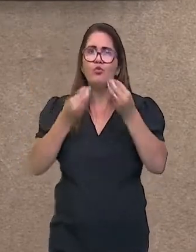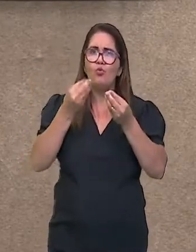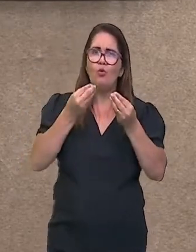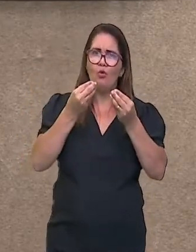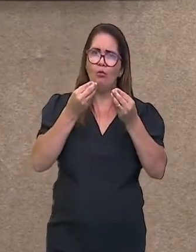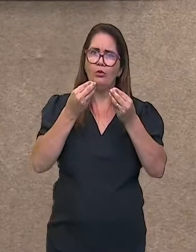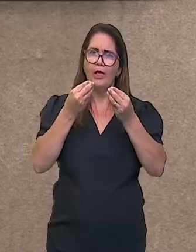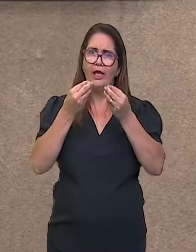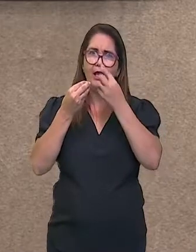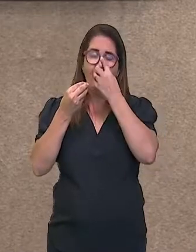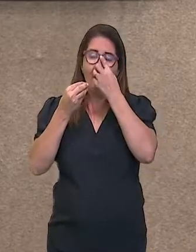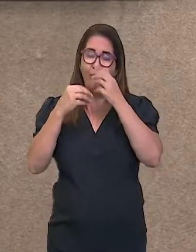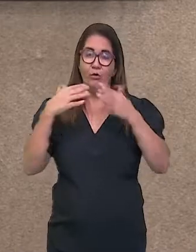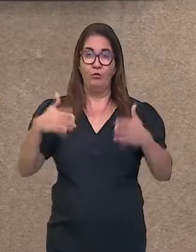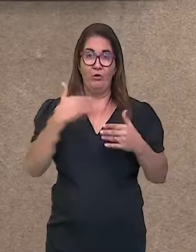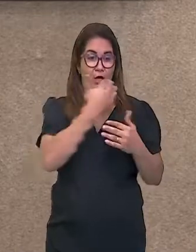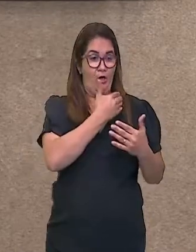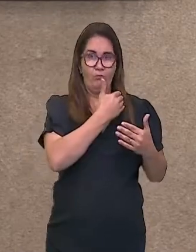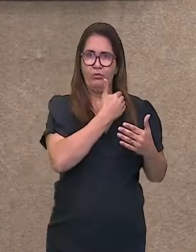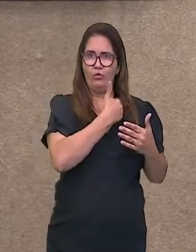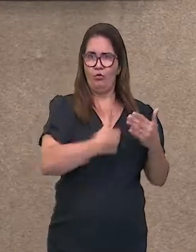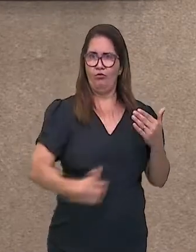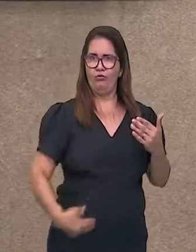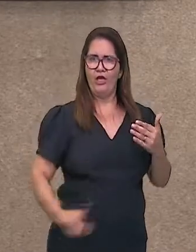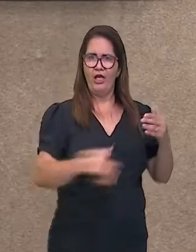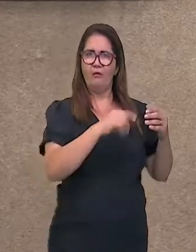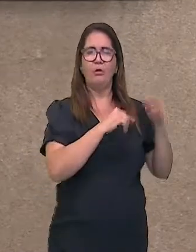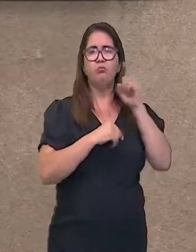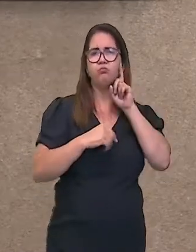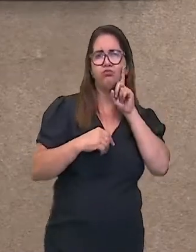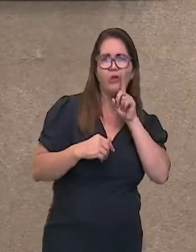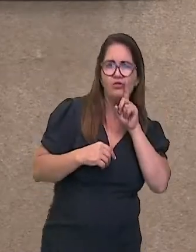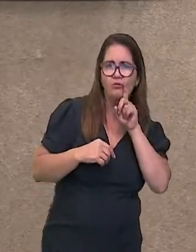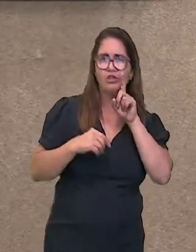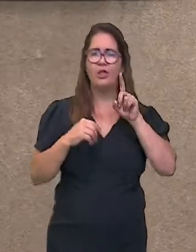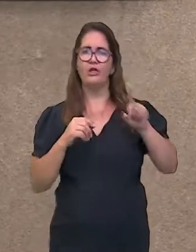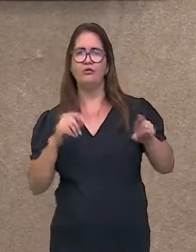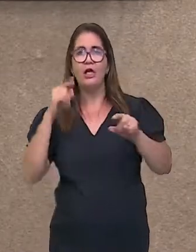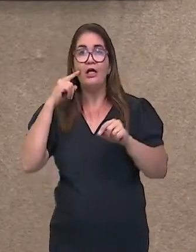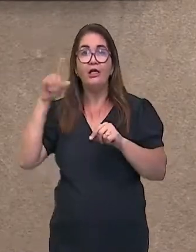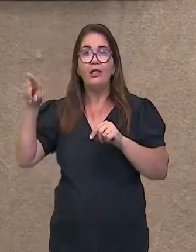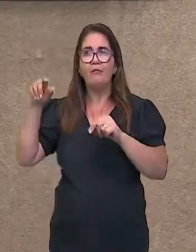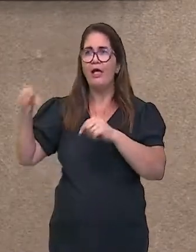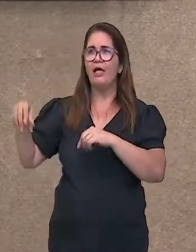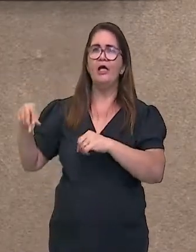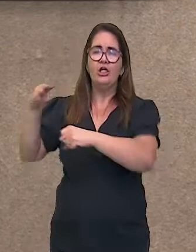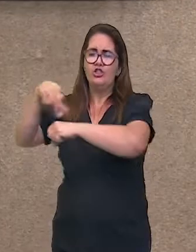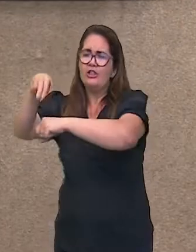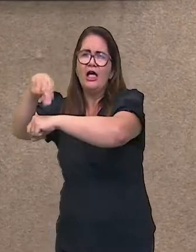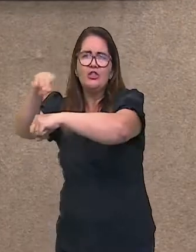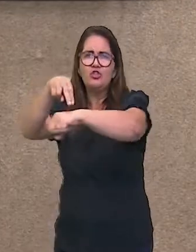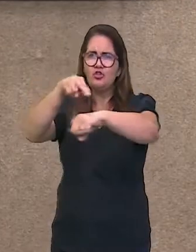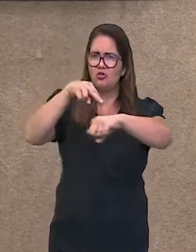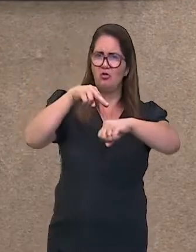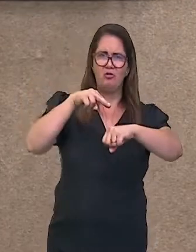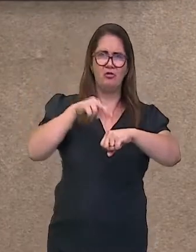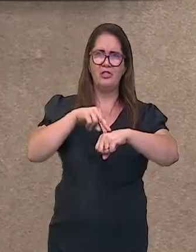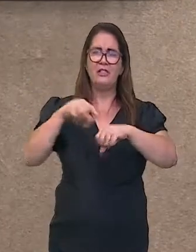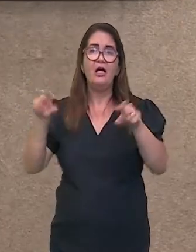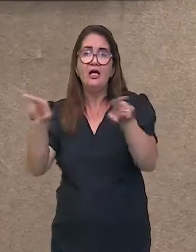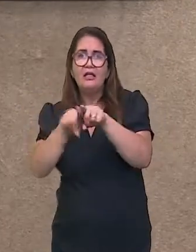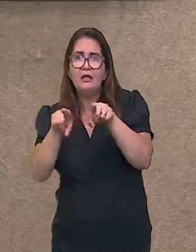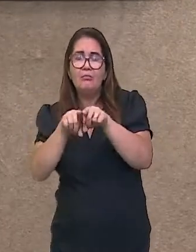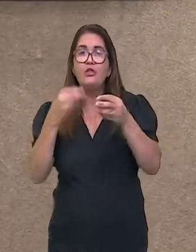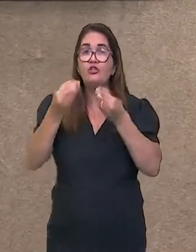imperialismo, nós vamos substituir por Estados Unidos ou nações de primeiro mundo ou grandes potências,